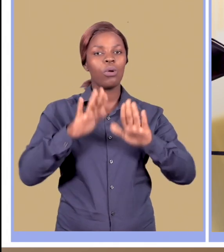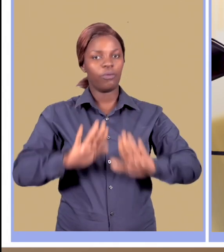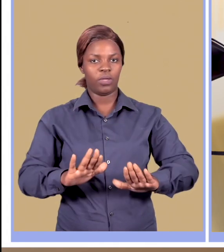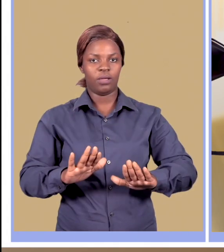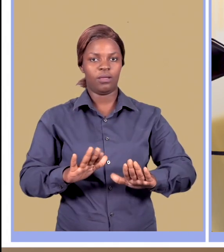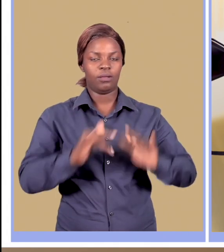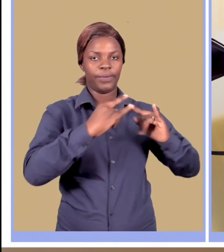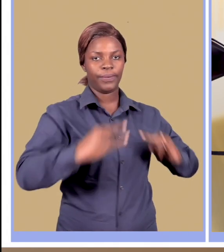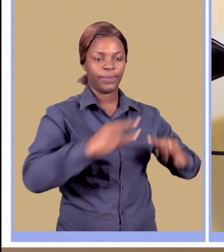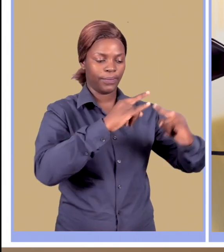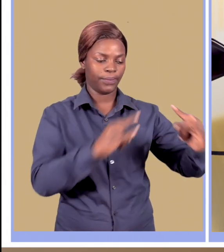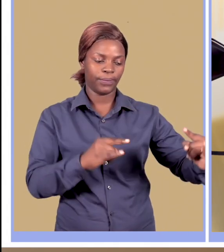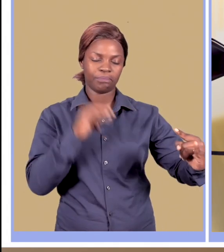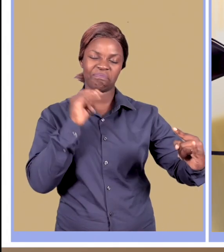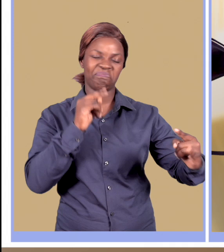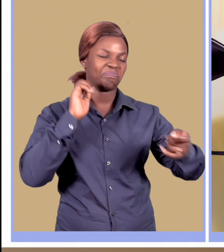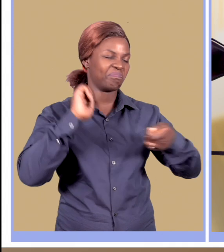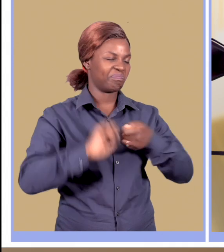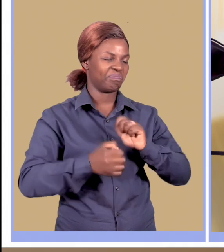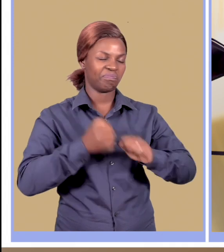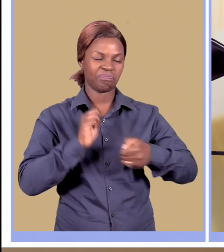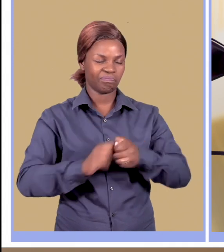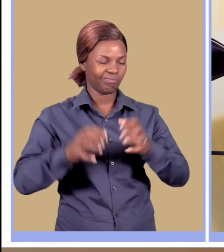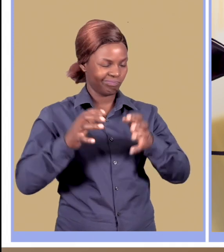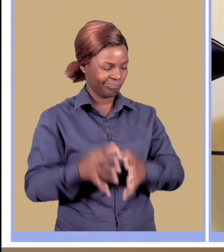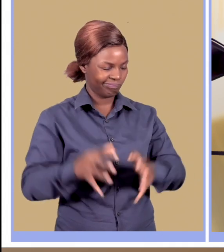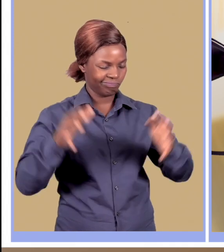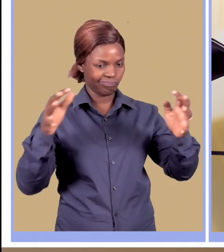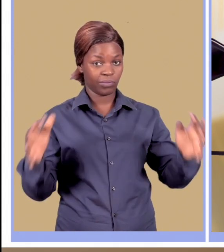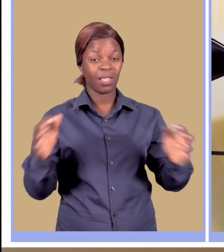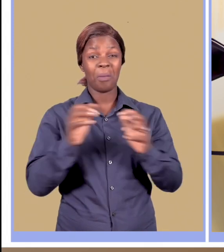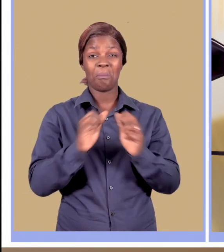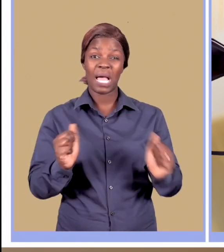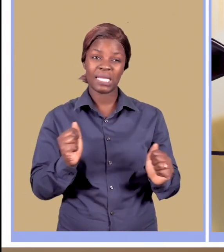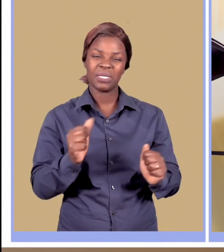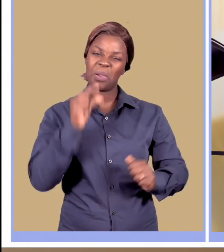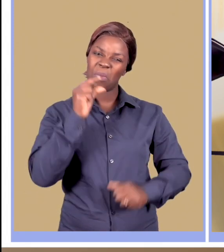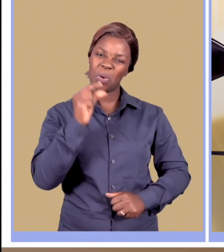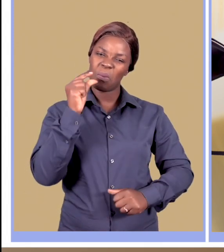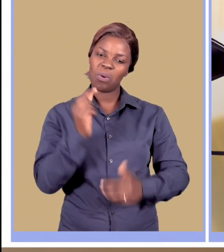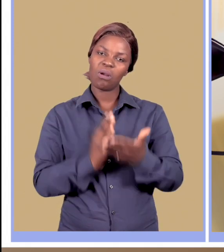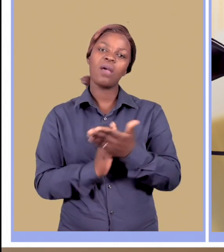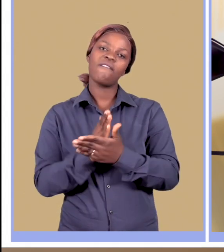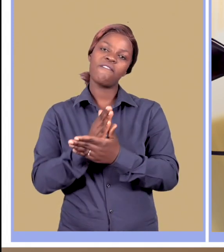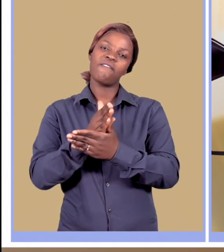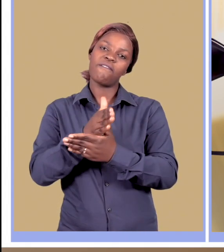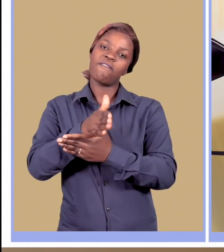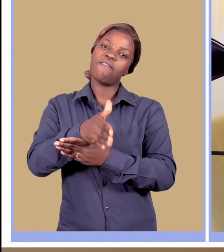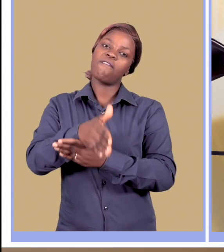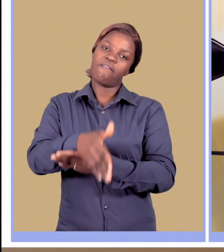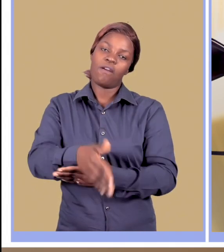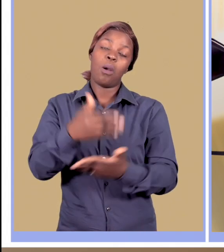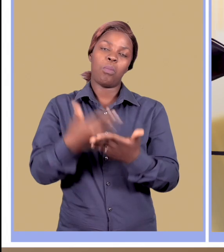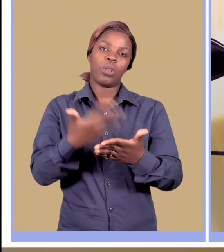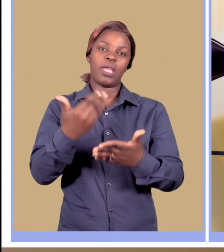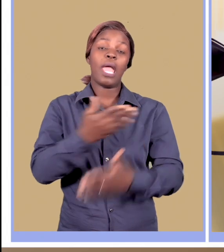problema. Muitas das vezes, mas em Nampula parece que isto está a ser ultrapassado, dado